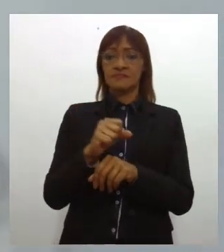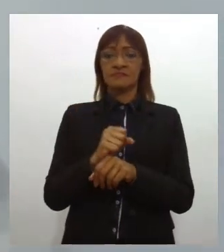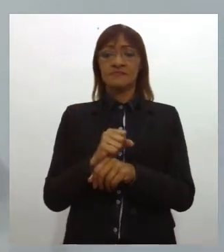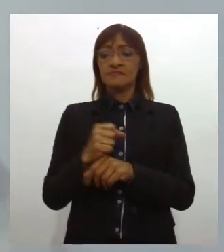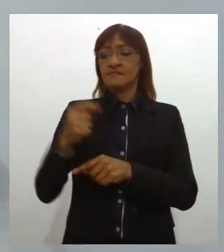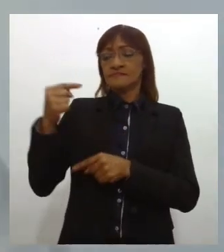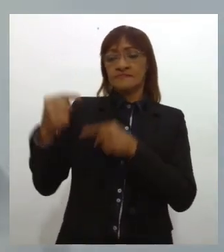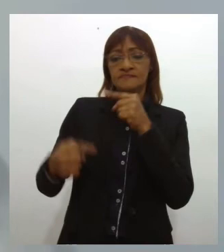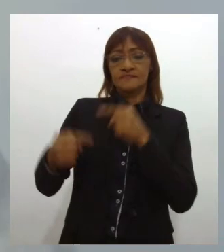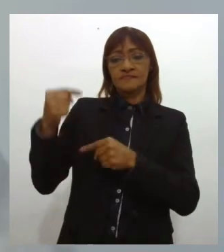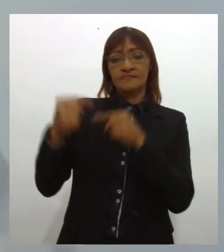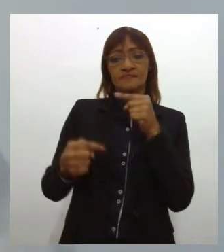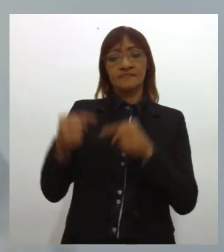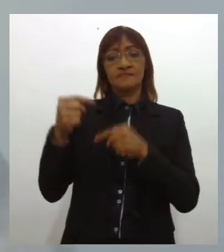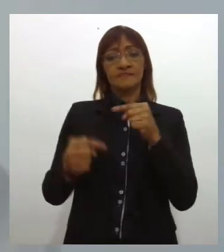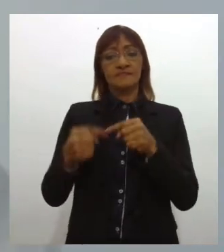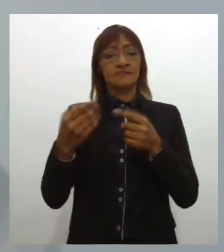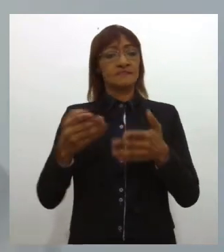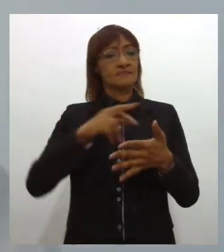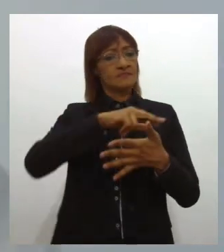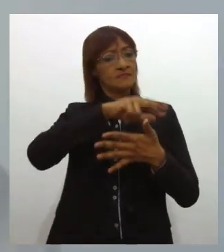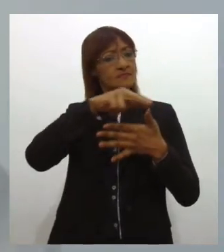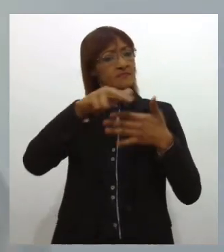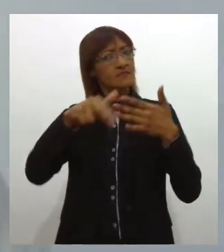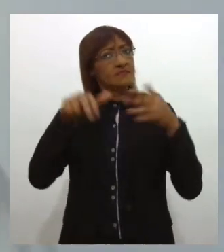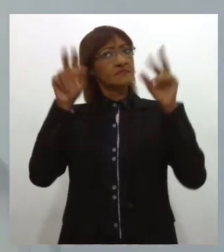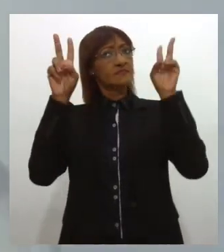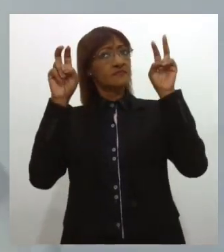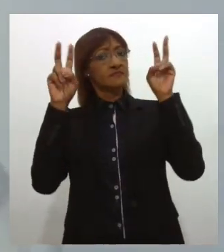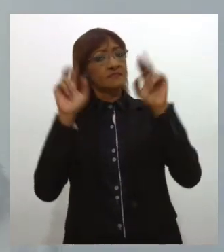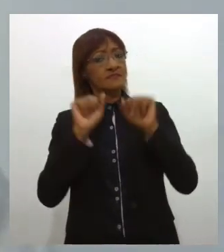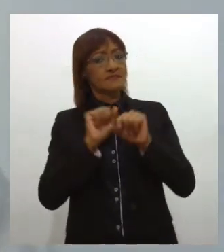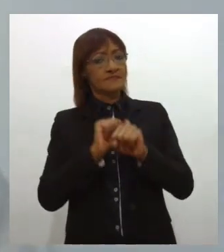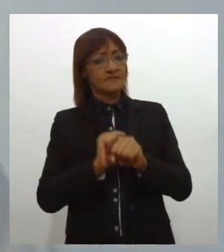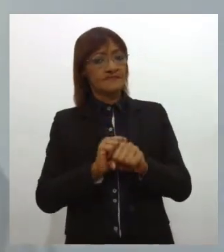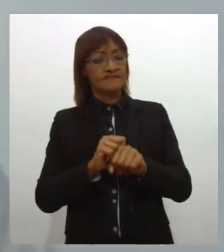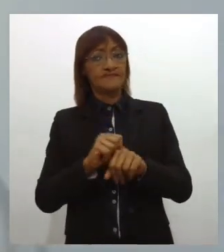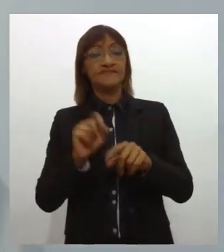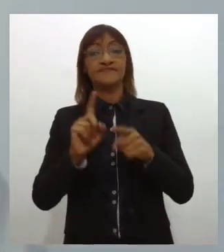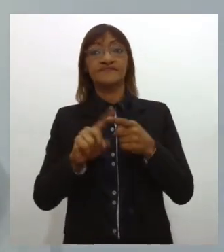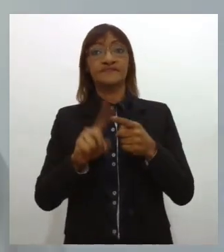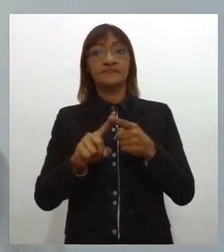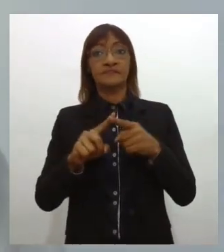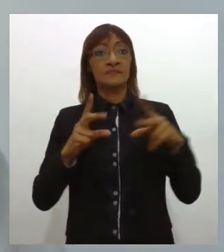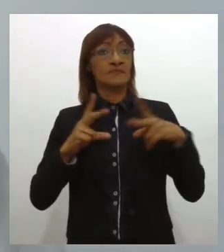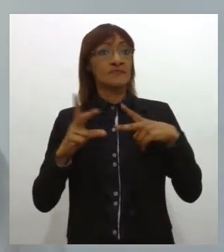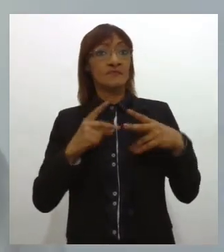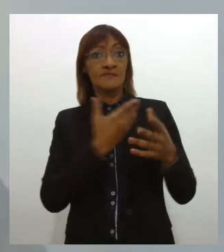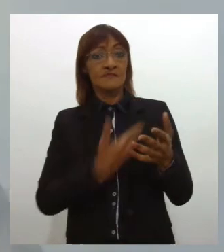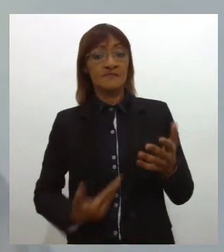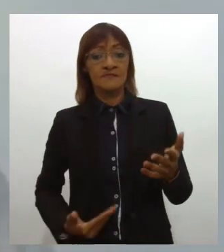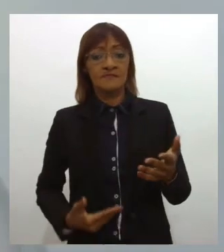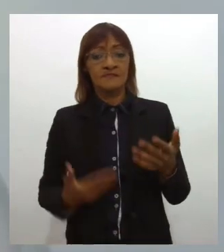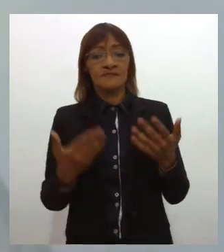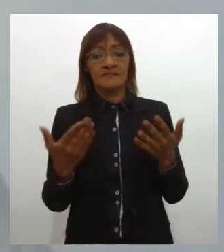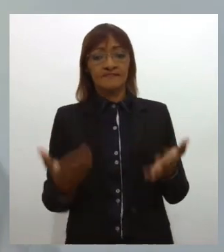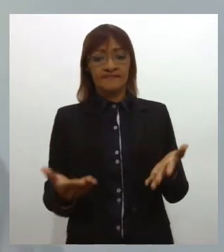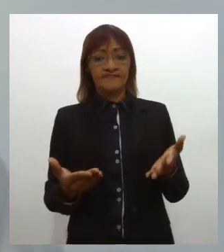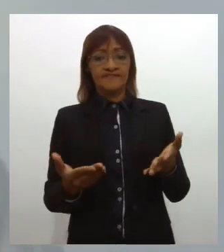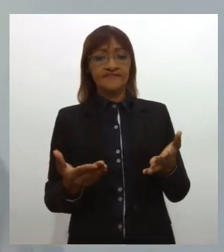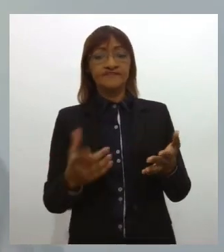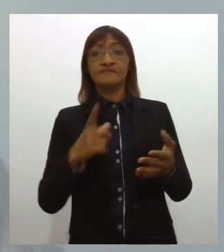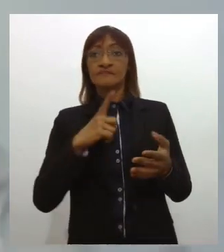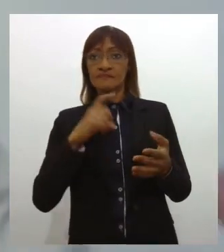dialogar com as diversas camadas, inclusive entre o setor público e privado. Então, ela tendo esse documento para